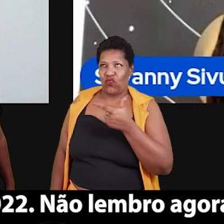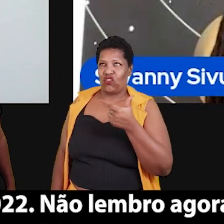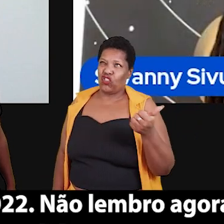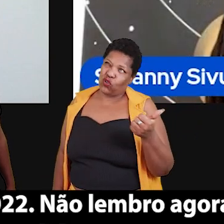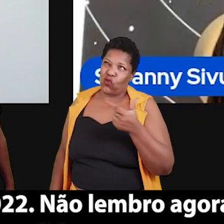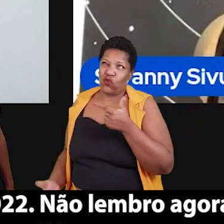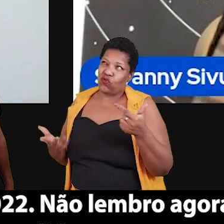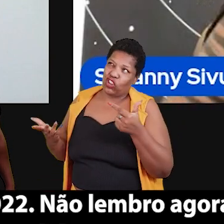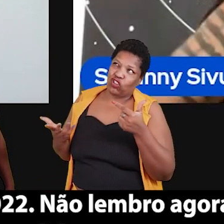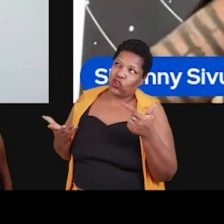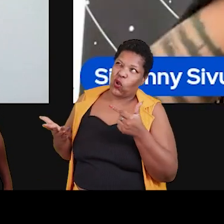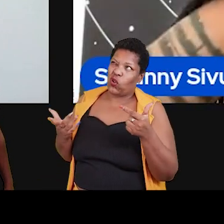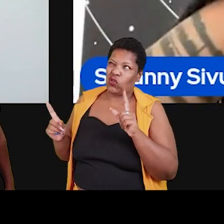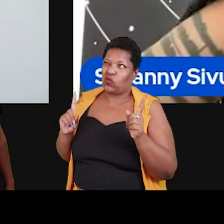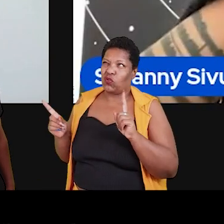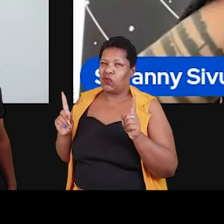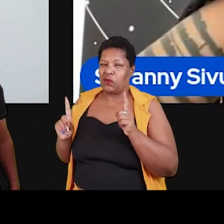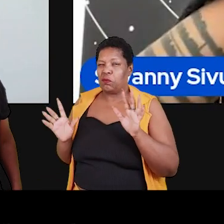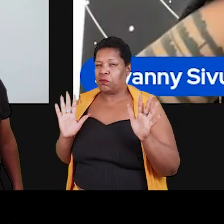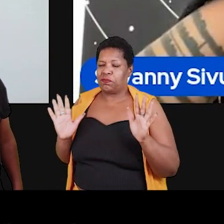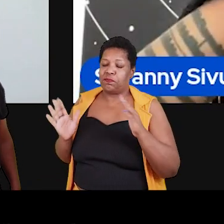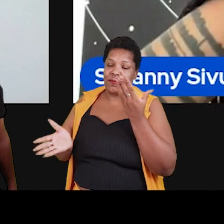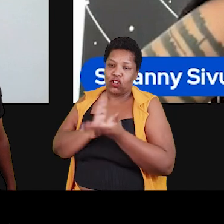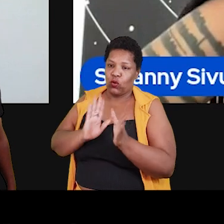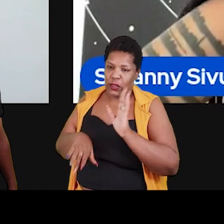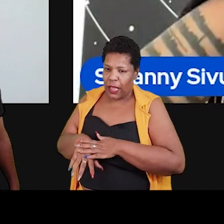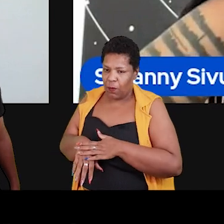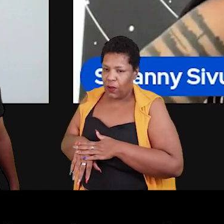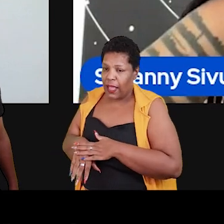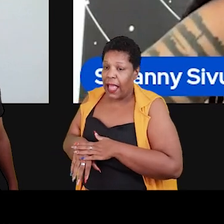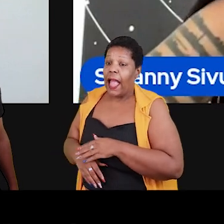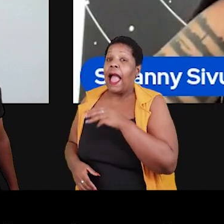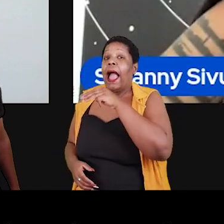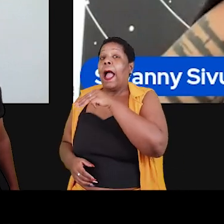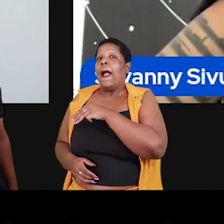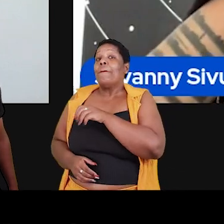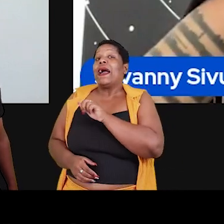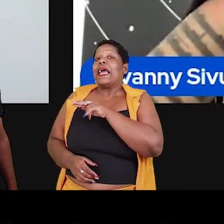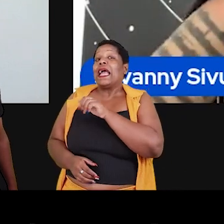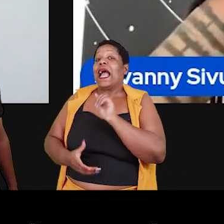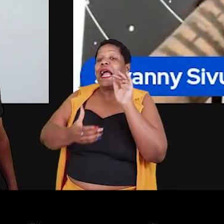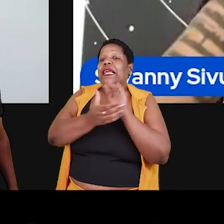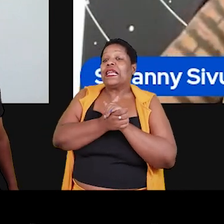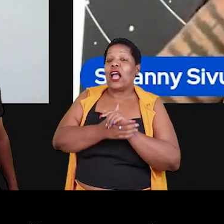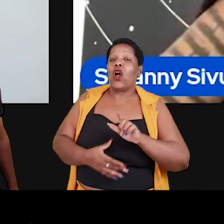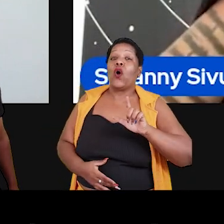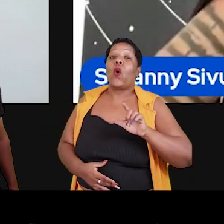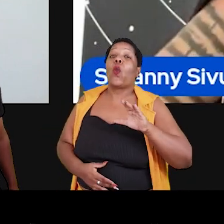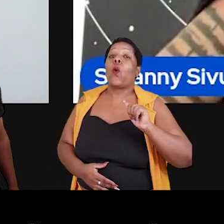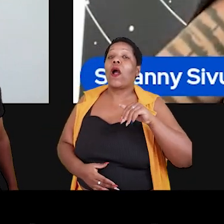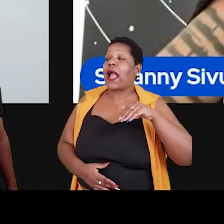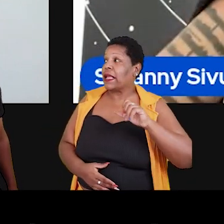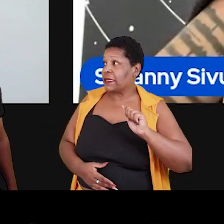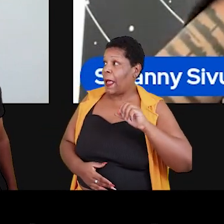2021, 22, não lembro agora, perdi no tempo. Onde a Mariana é casada com o Lucas Macier, que é